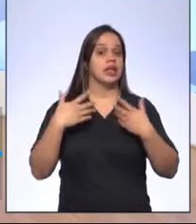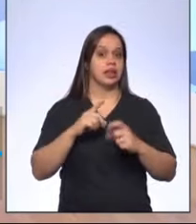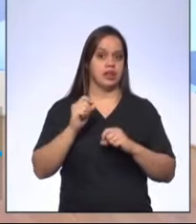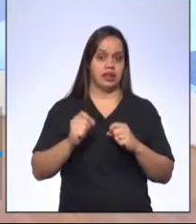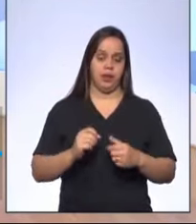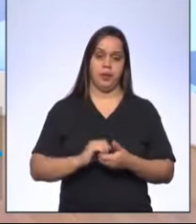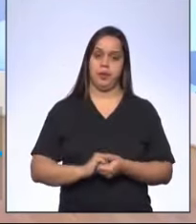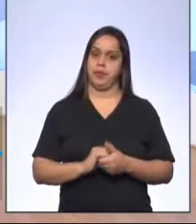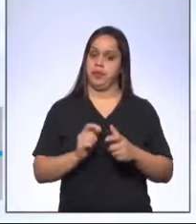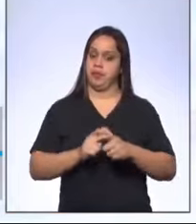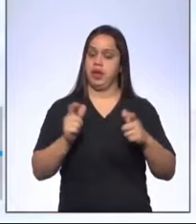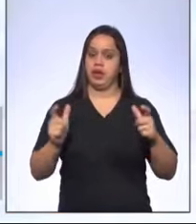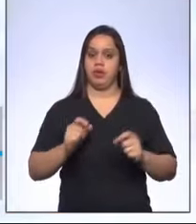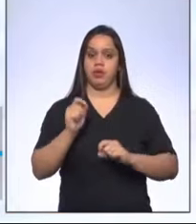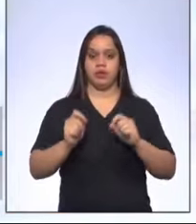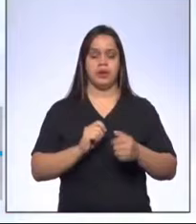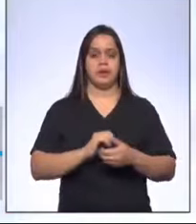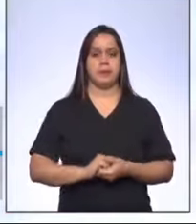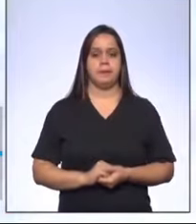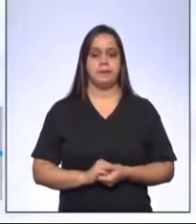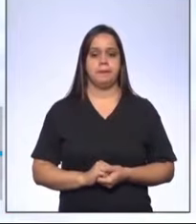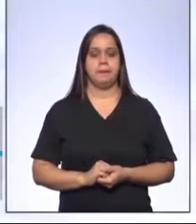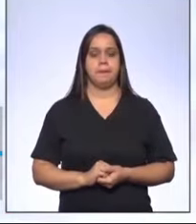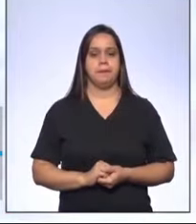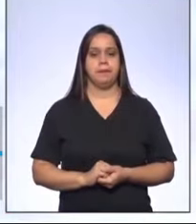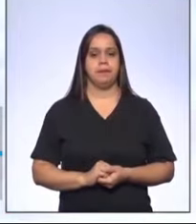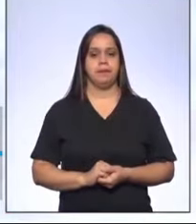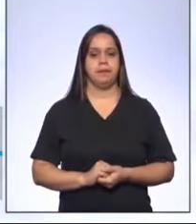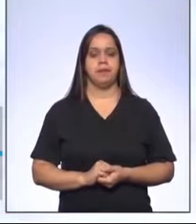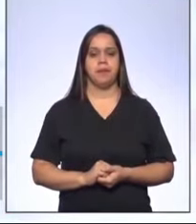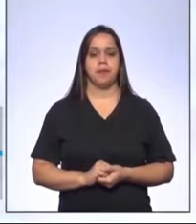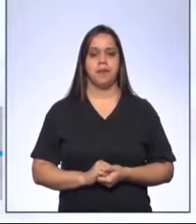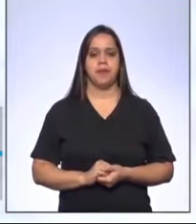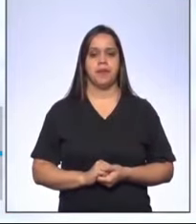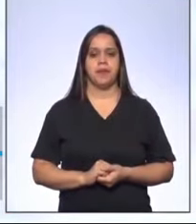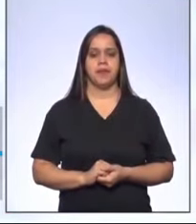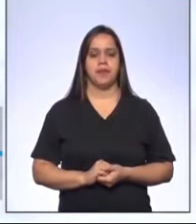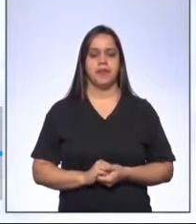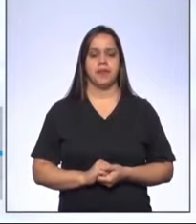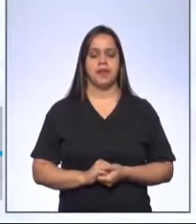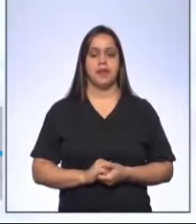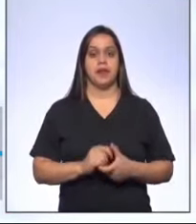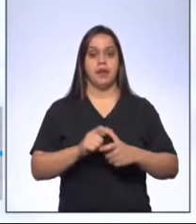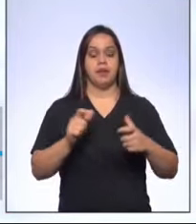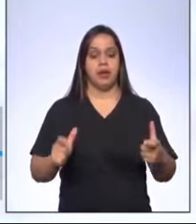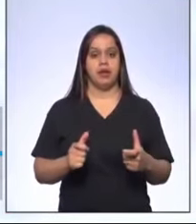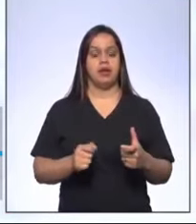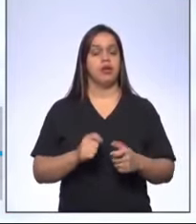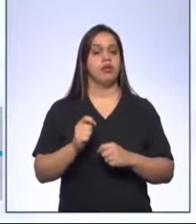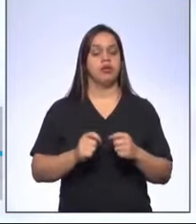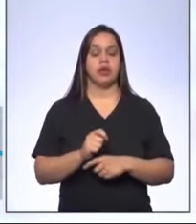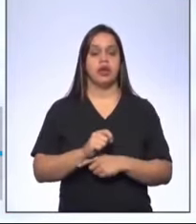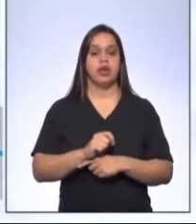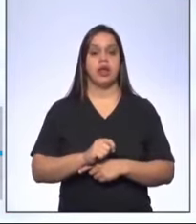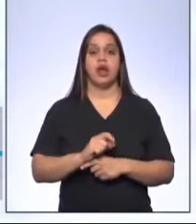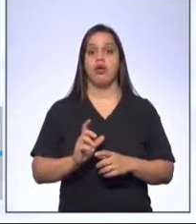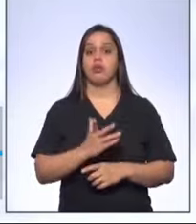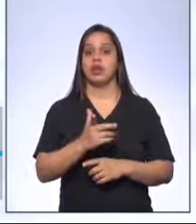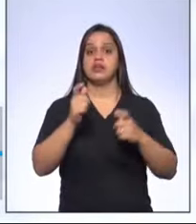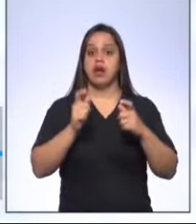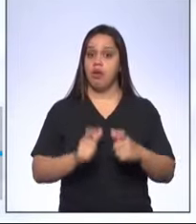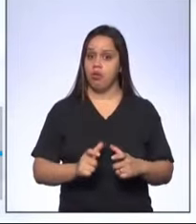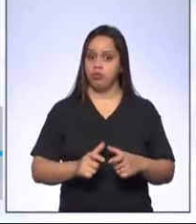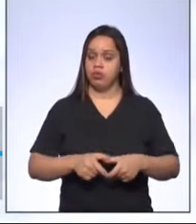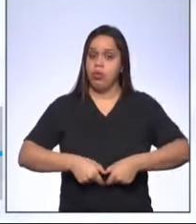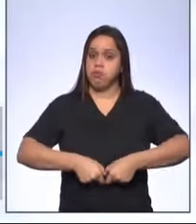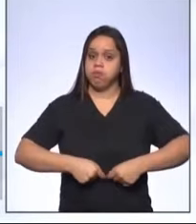maior a quantidade de absorção de nutrientes acontece no intestino delgado. Só para